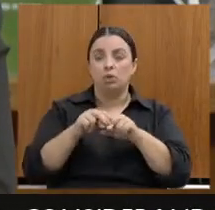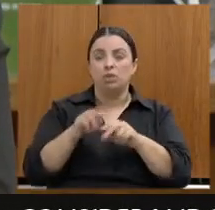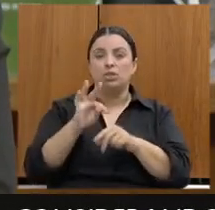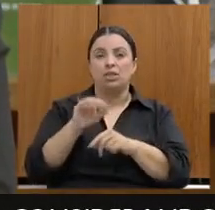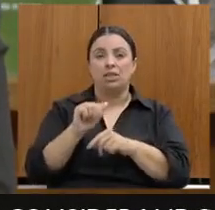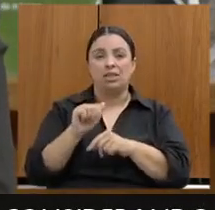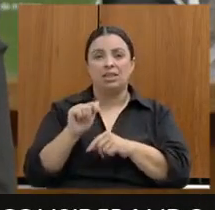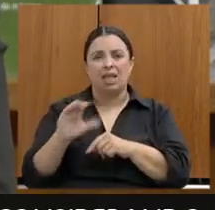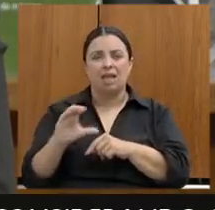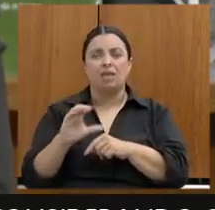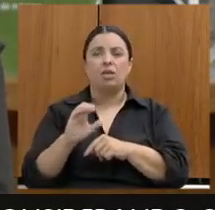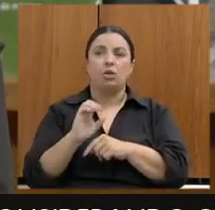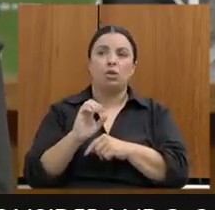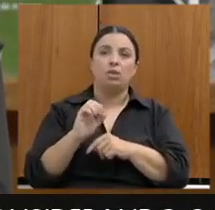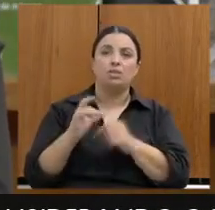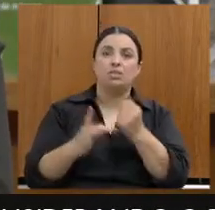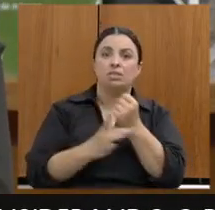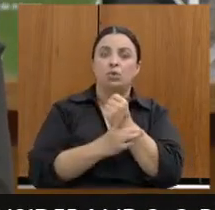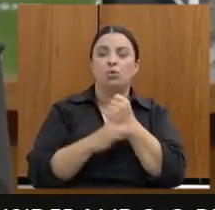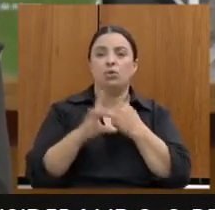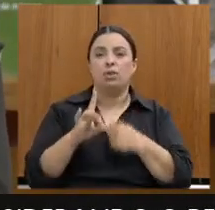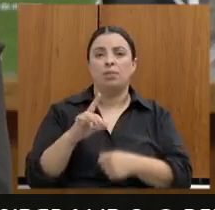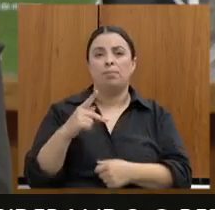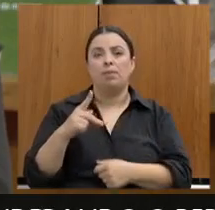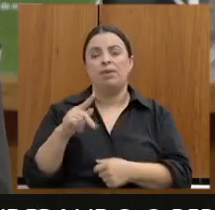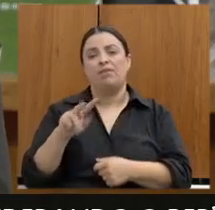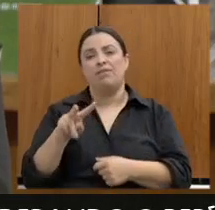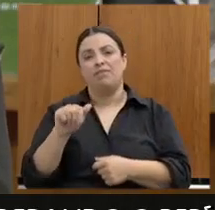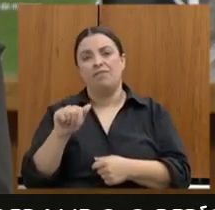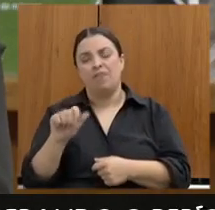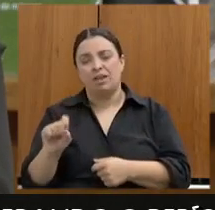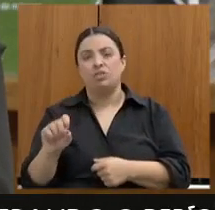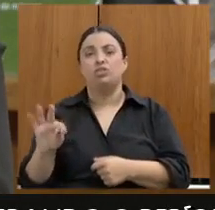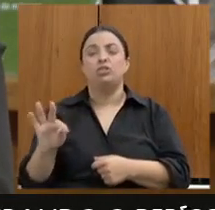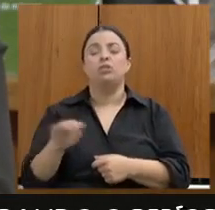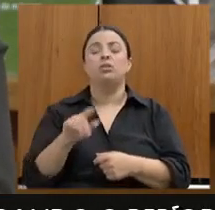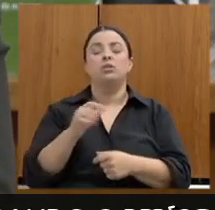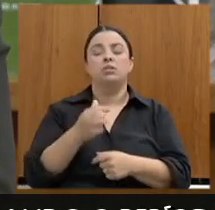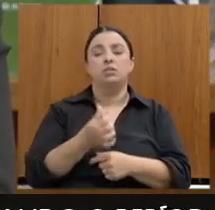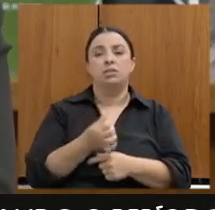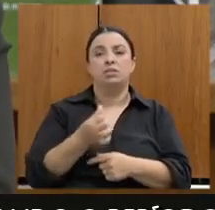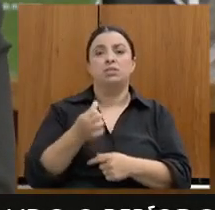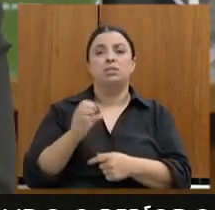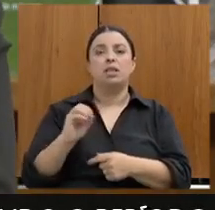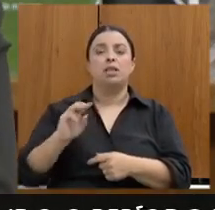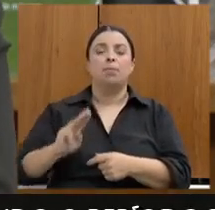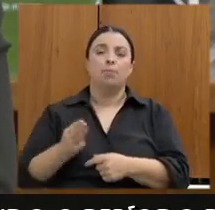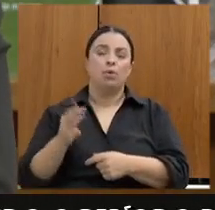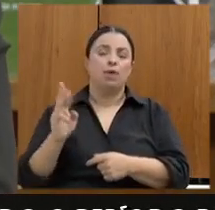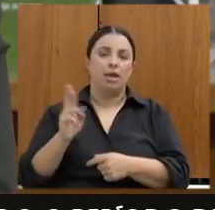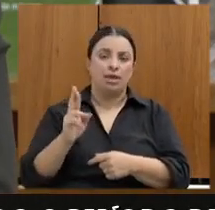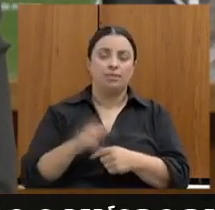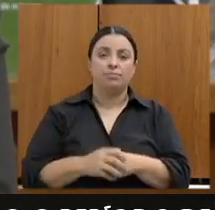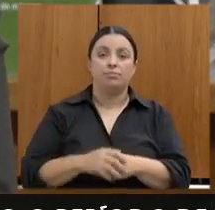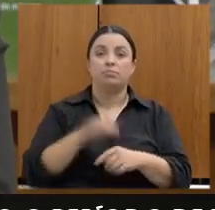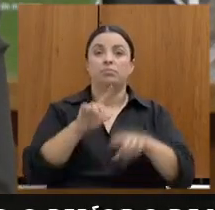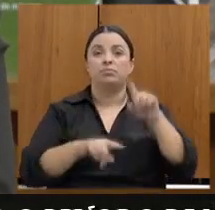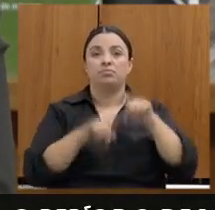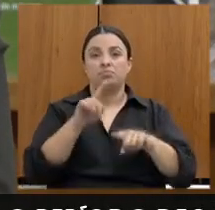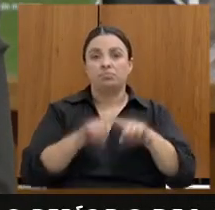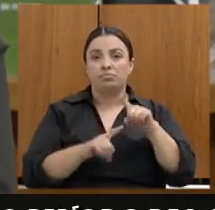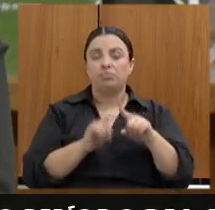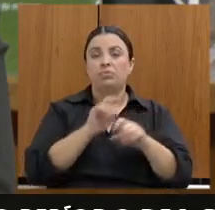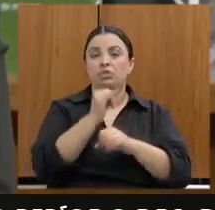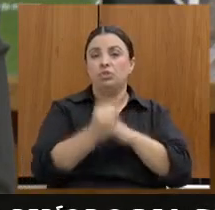um total de 660 mil reais próximo em termos de equipamentos de